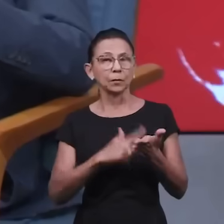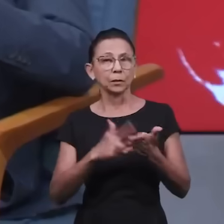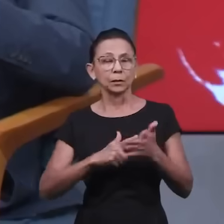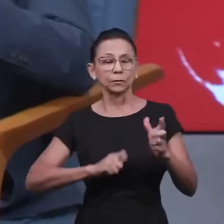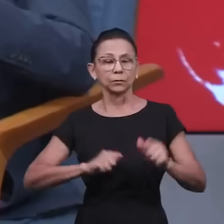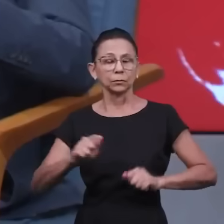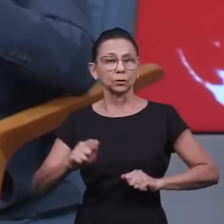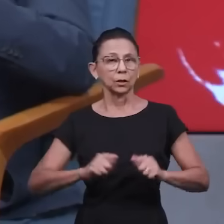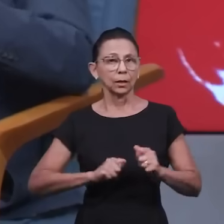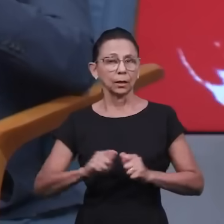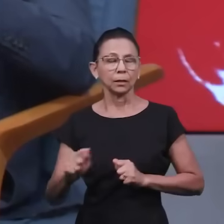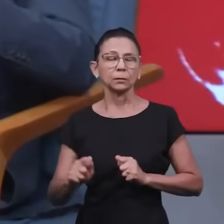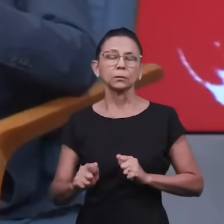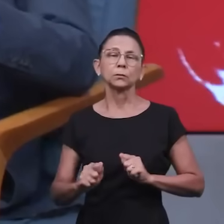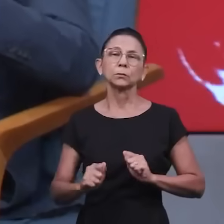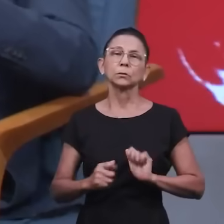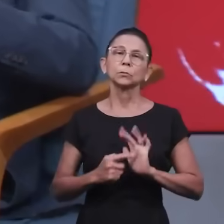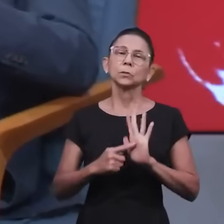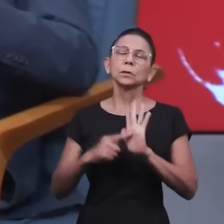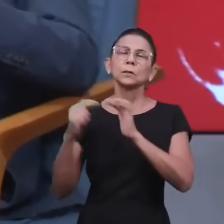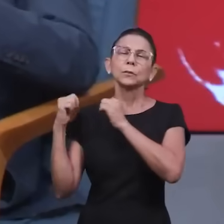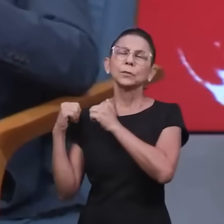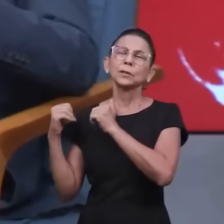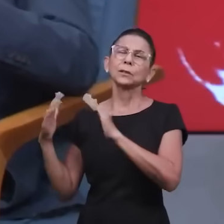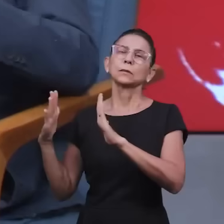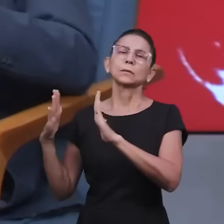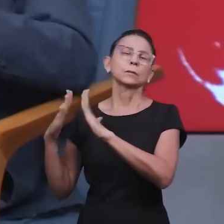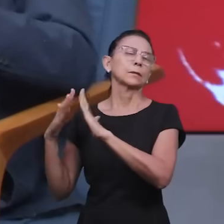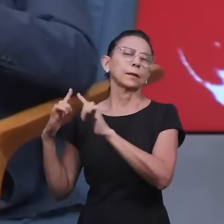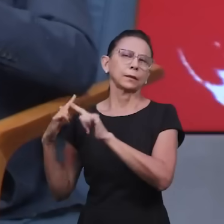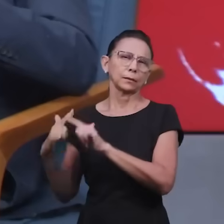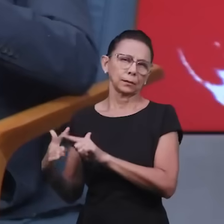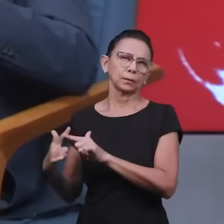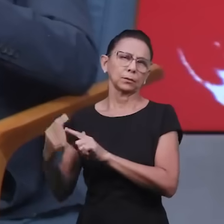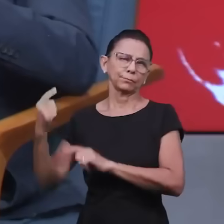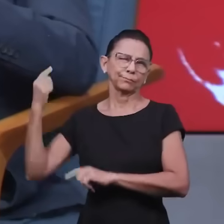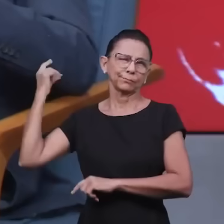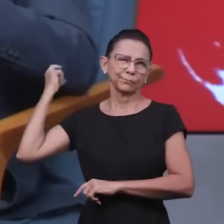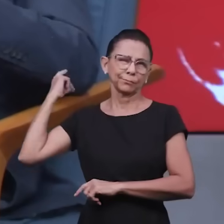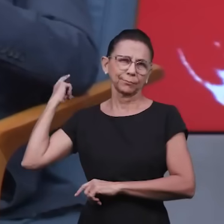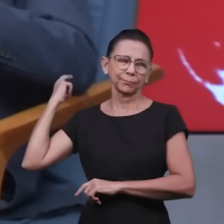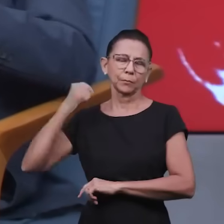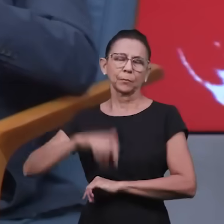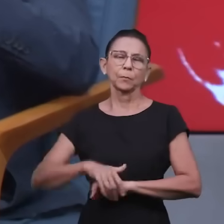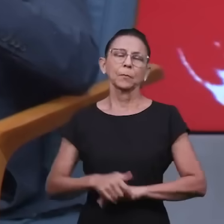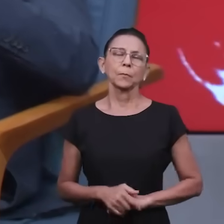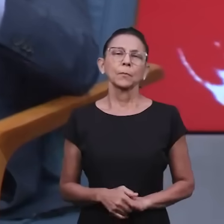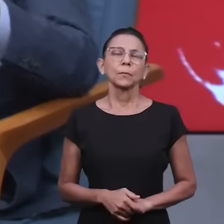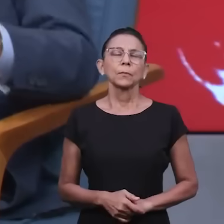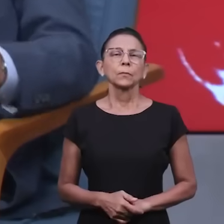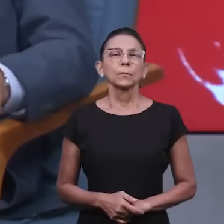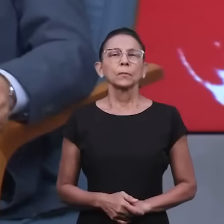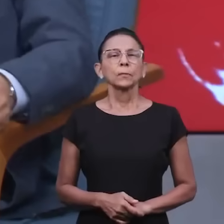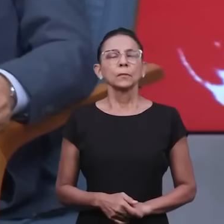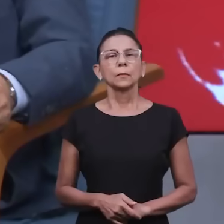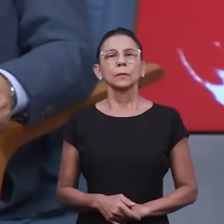Atos falava do início da igreja, do período inicial da